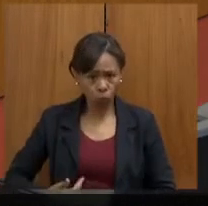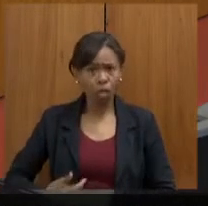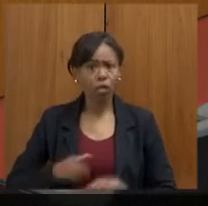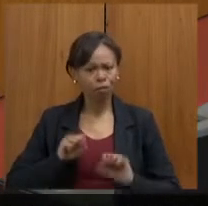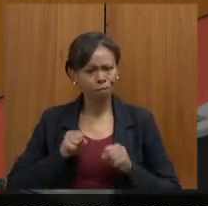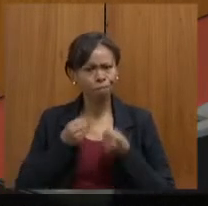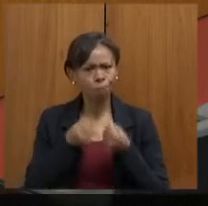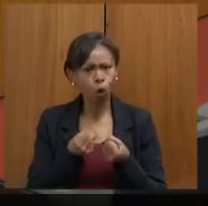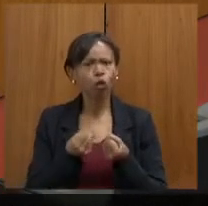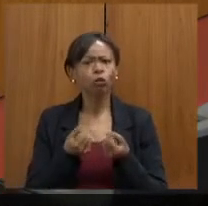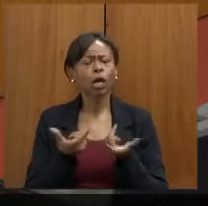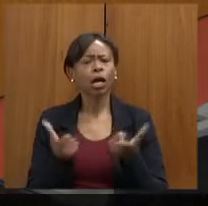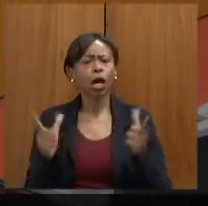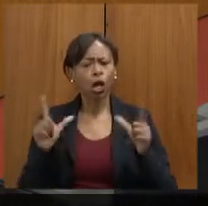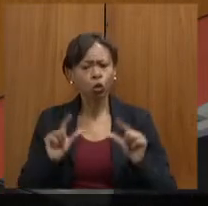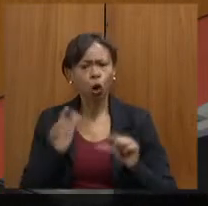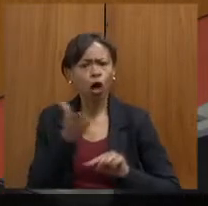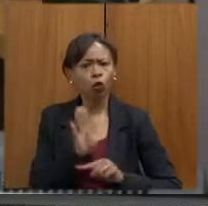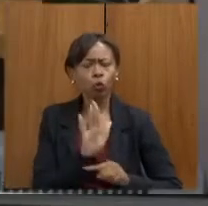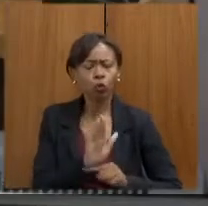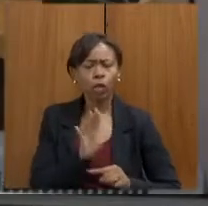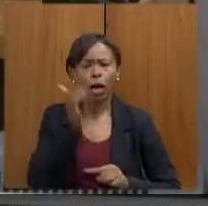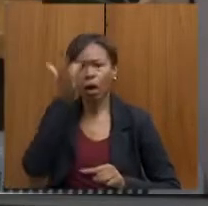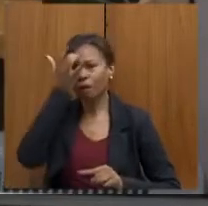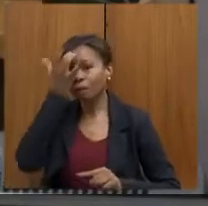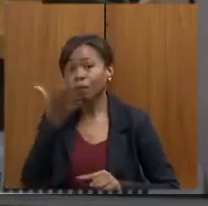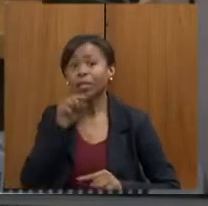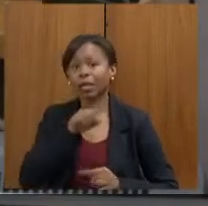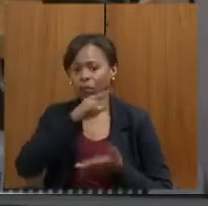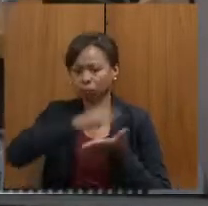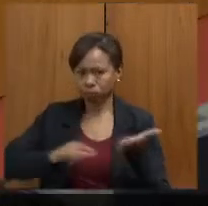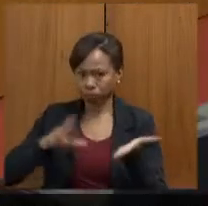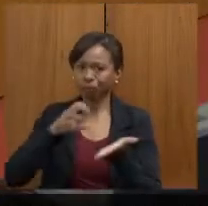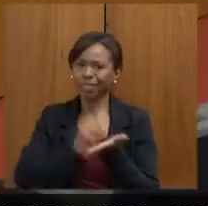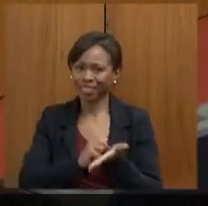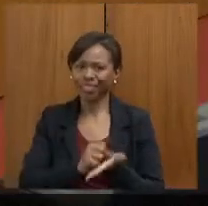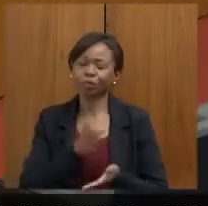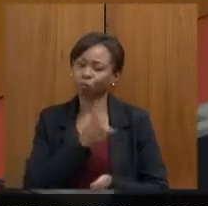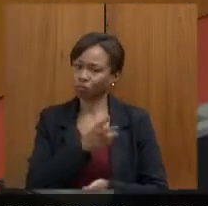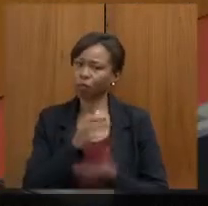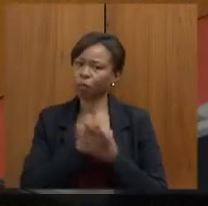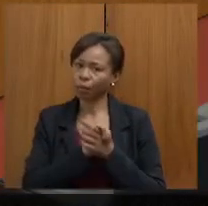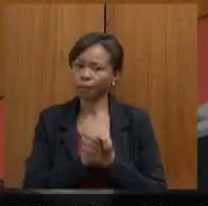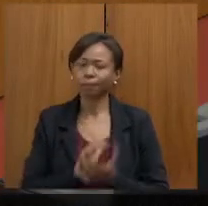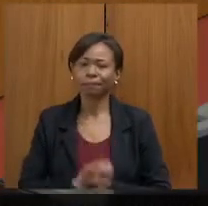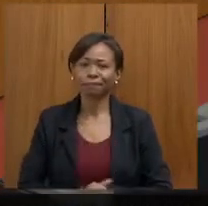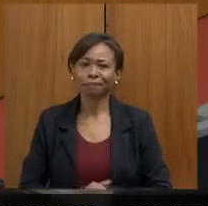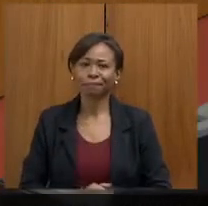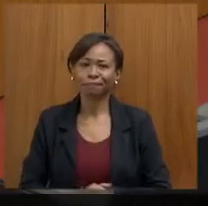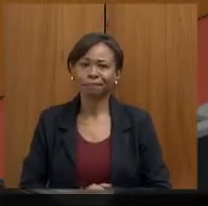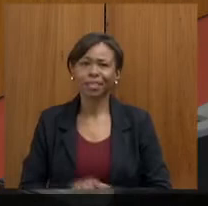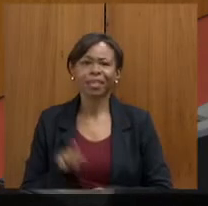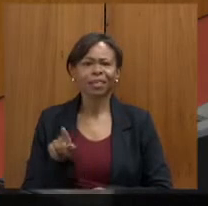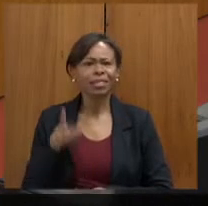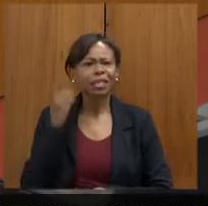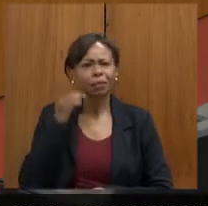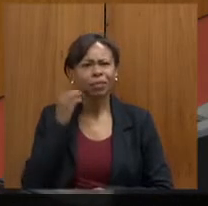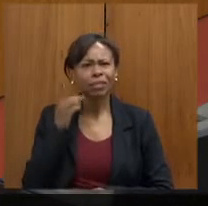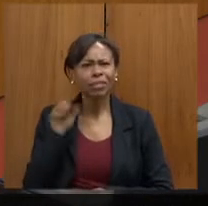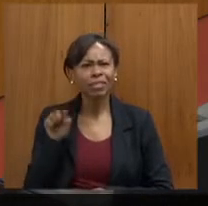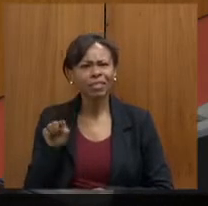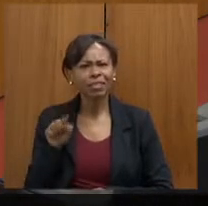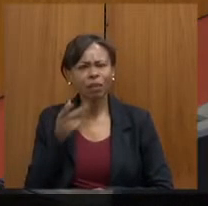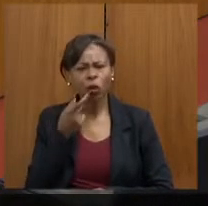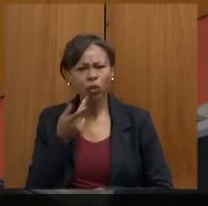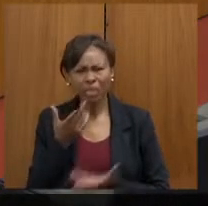argumentação e você se aumentou de parabéns isso daí e que continue assim Acho que o deputado deve ter se pronunciado você é a